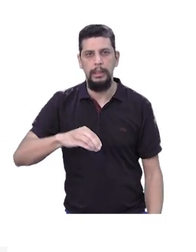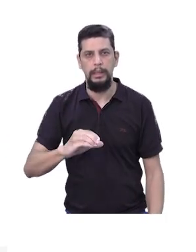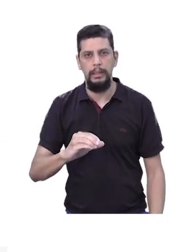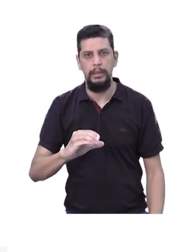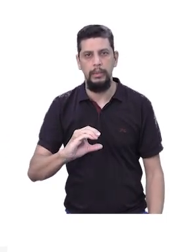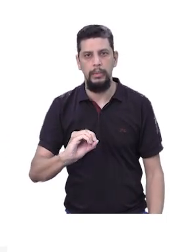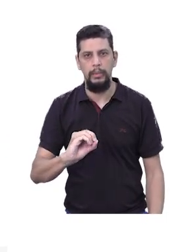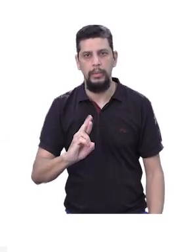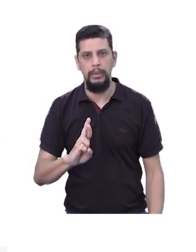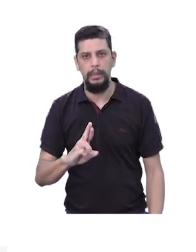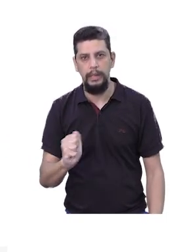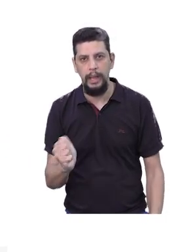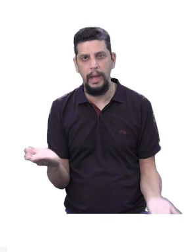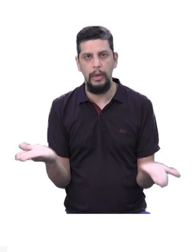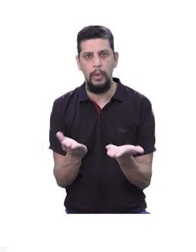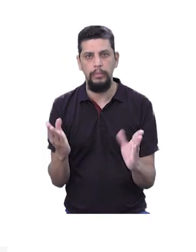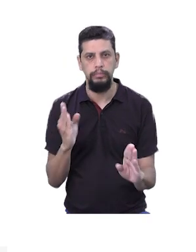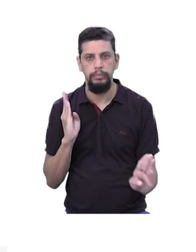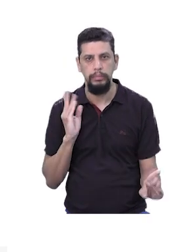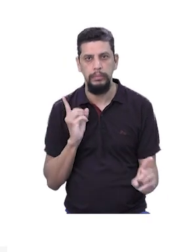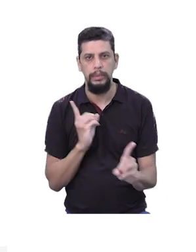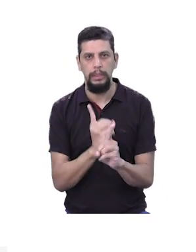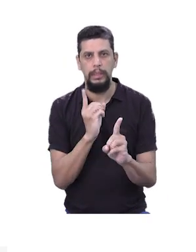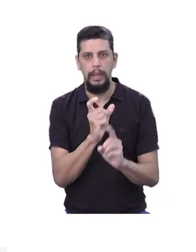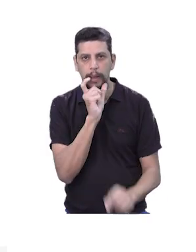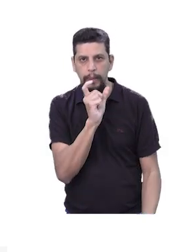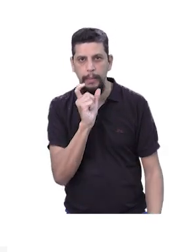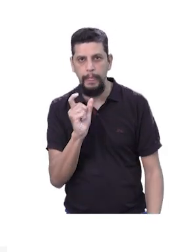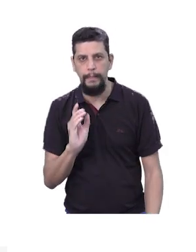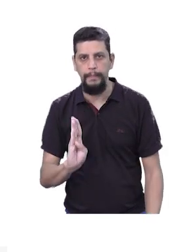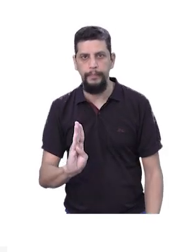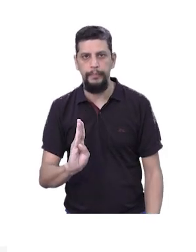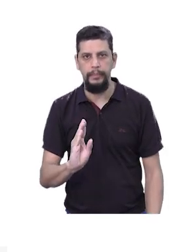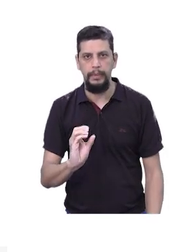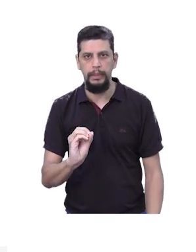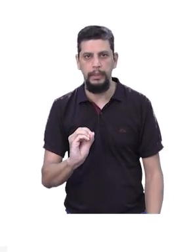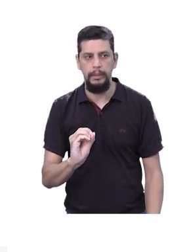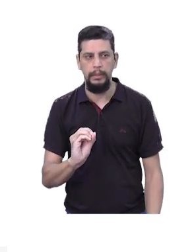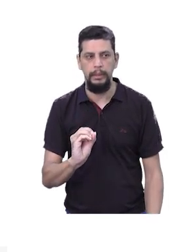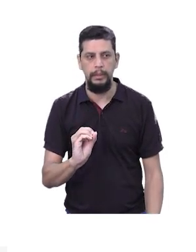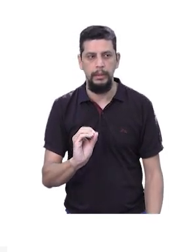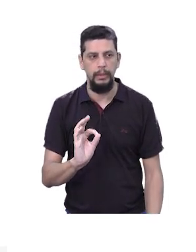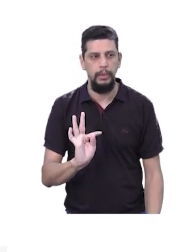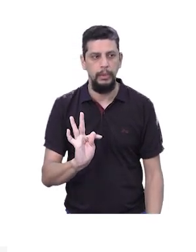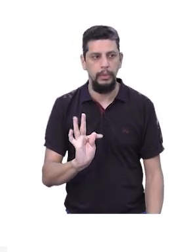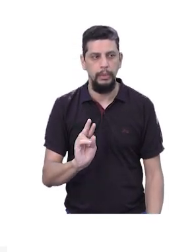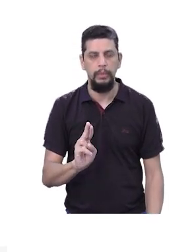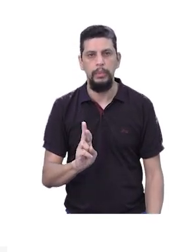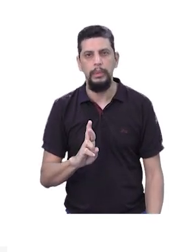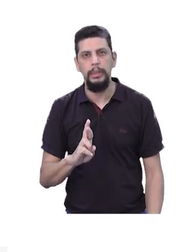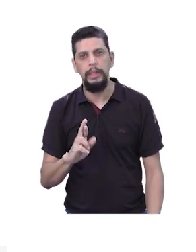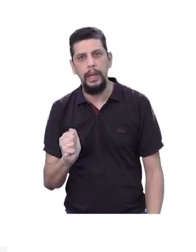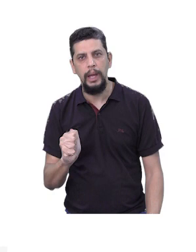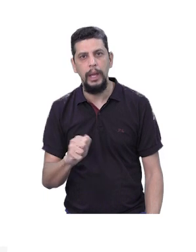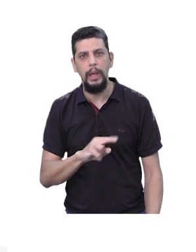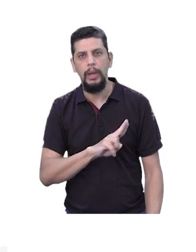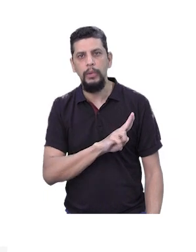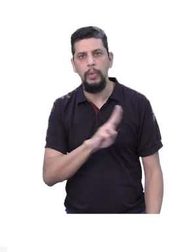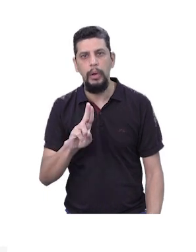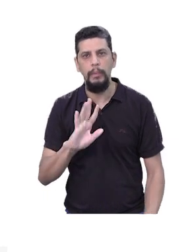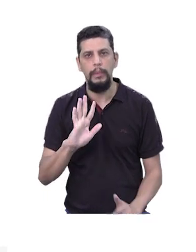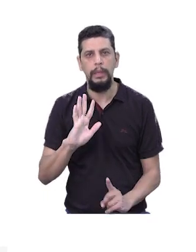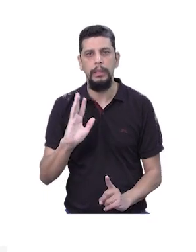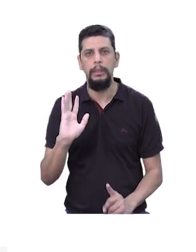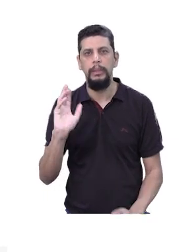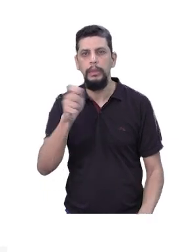âncora. Então, agora, a gente vai achar a palavra botura, que é o nome do artista,